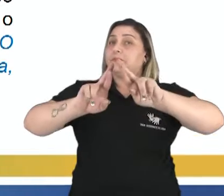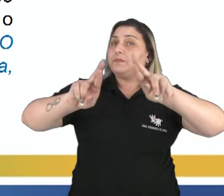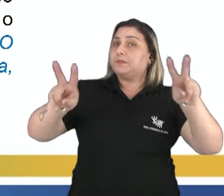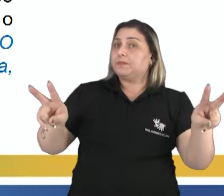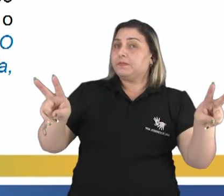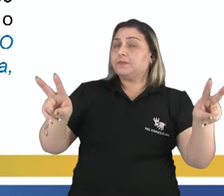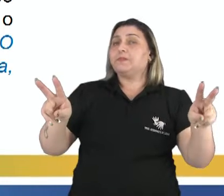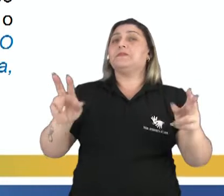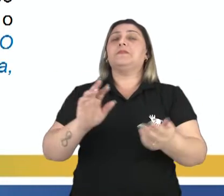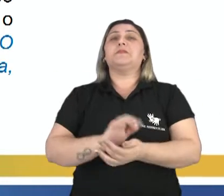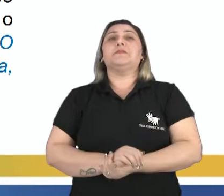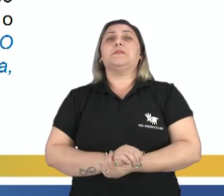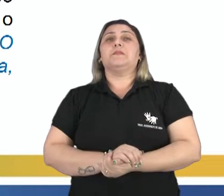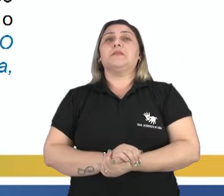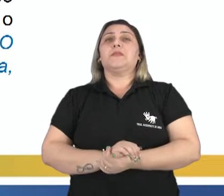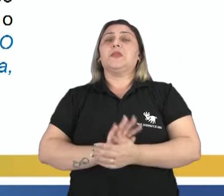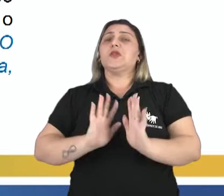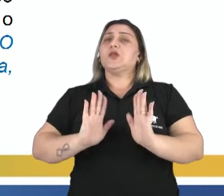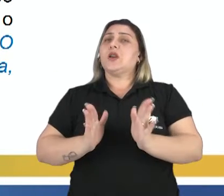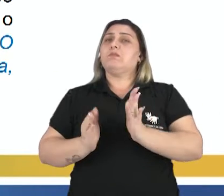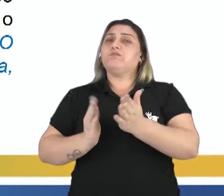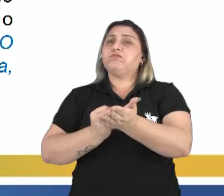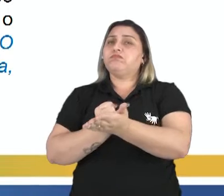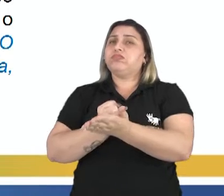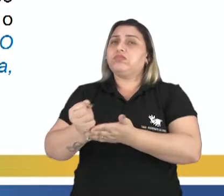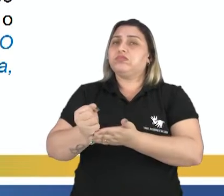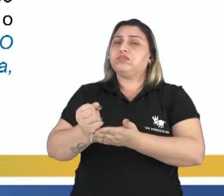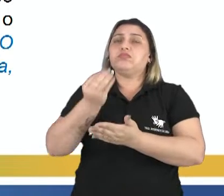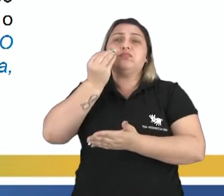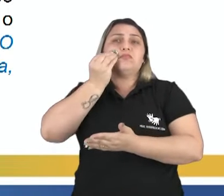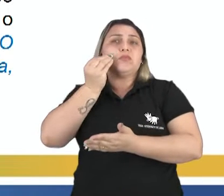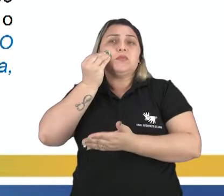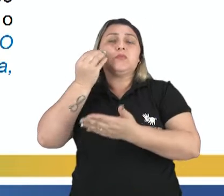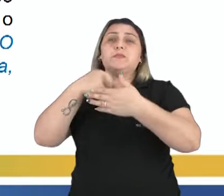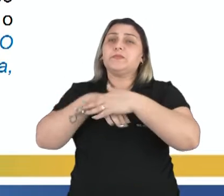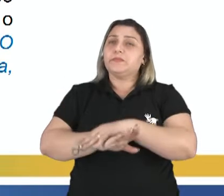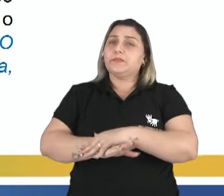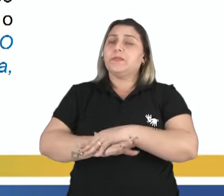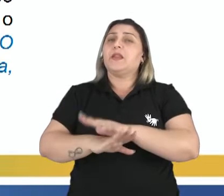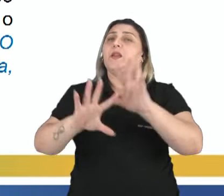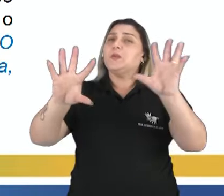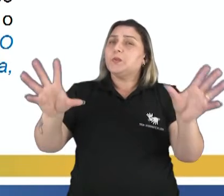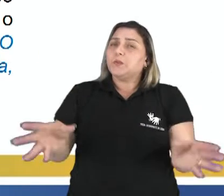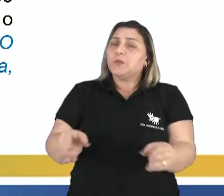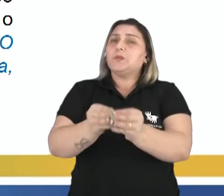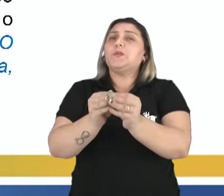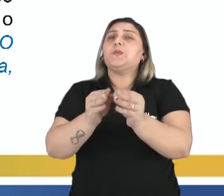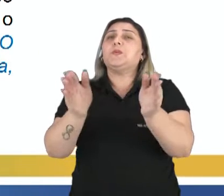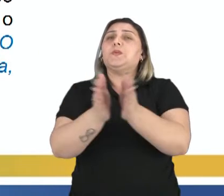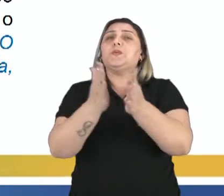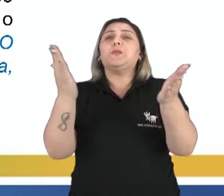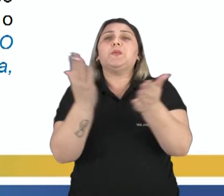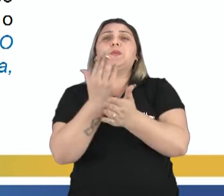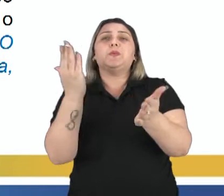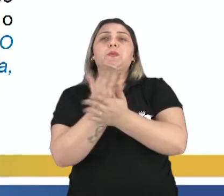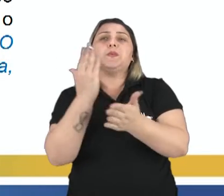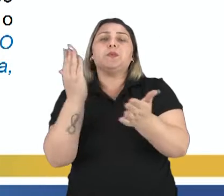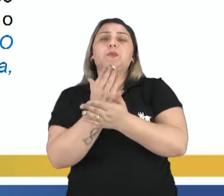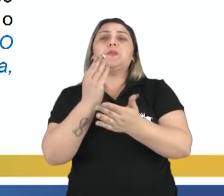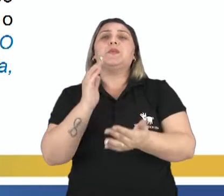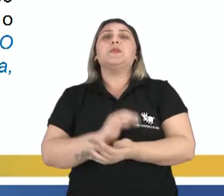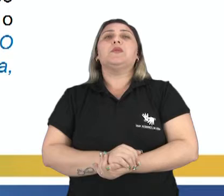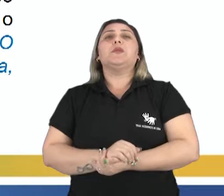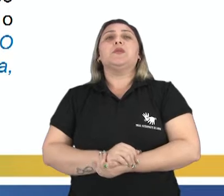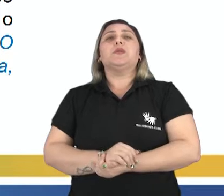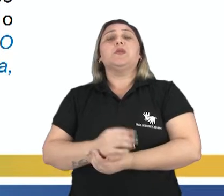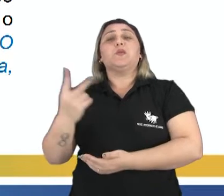já infinitamente é passada, né? Uma experiência reserva. Então, esse resumo desse livro, né, do